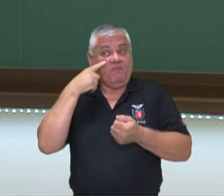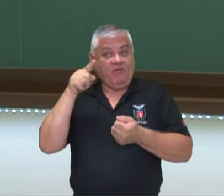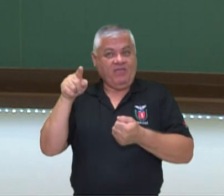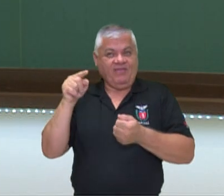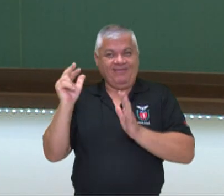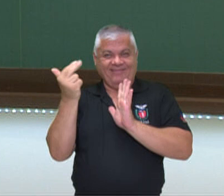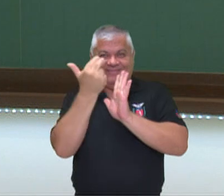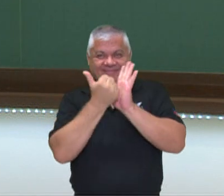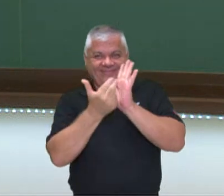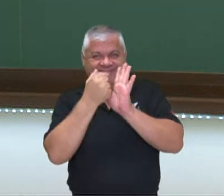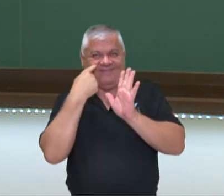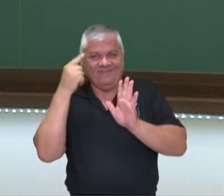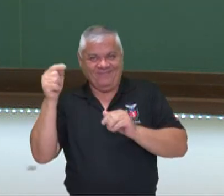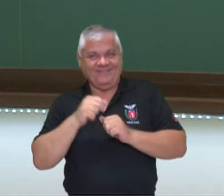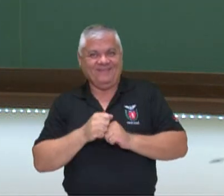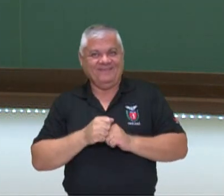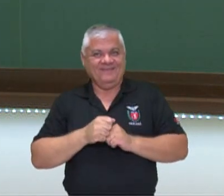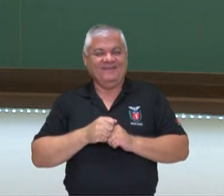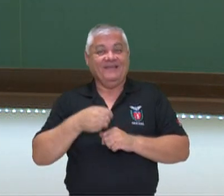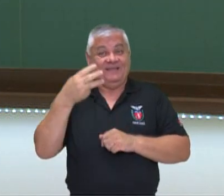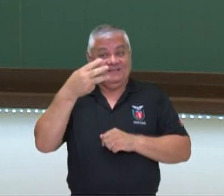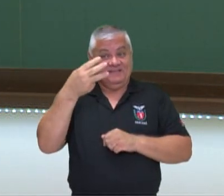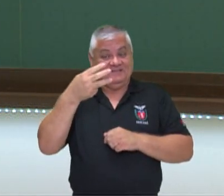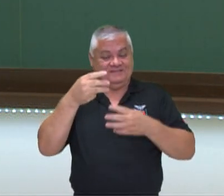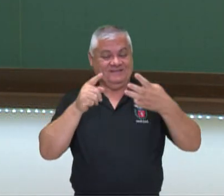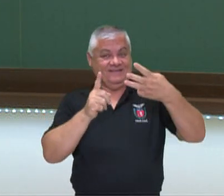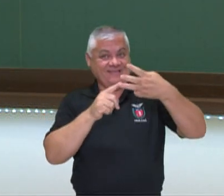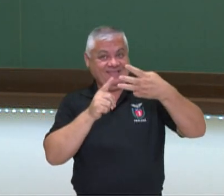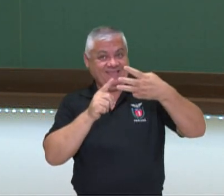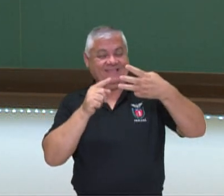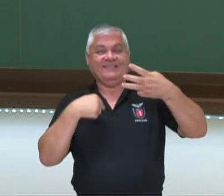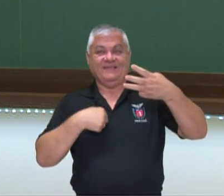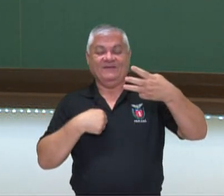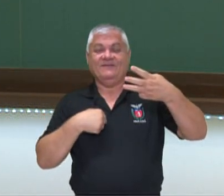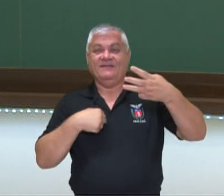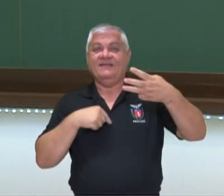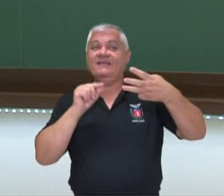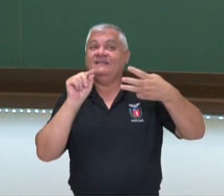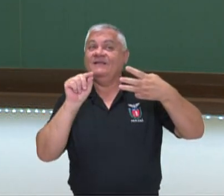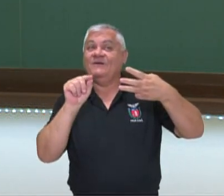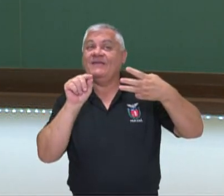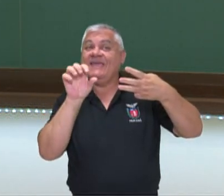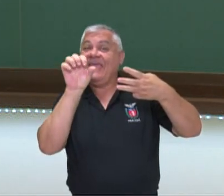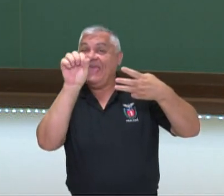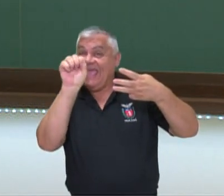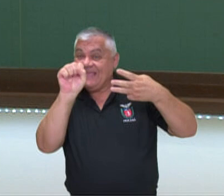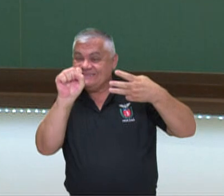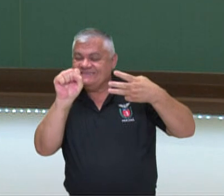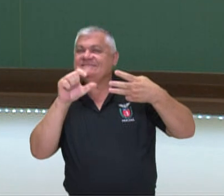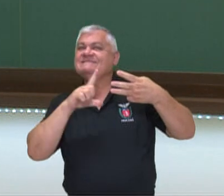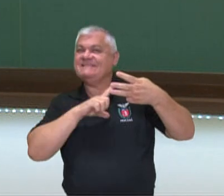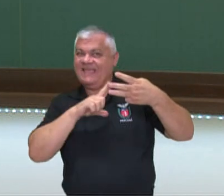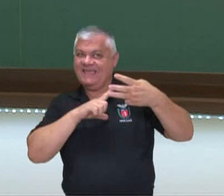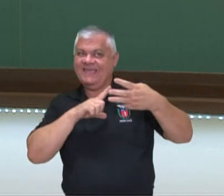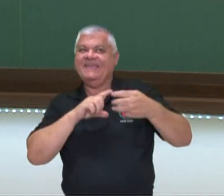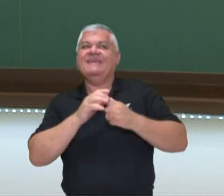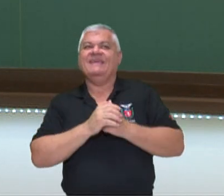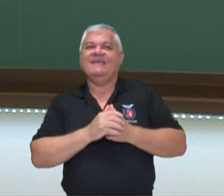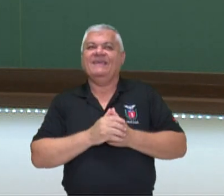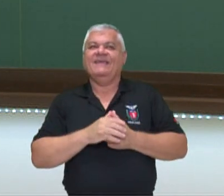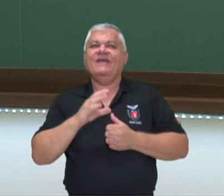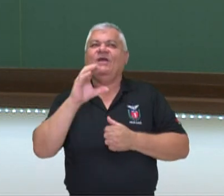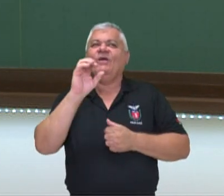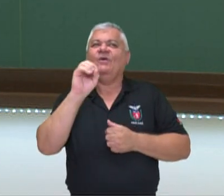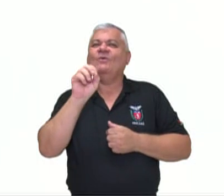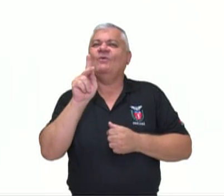nós estamos em terceira pessoa, numa afirmativa, então nós temos o S acompanhado do verbo cook, cozinhar,